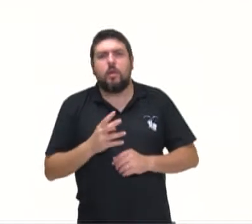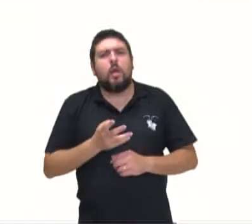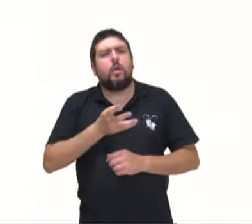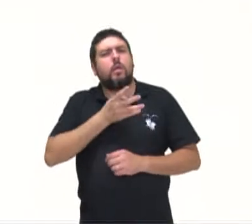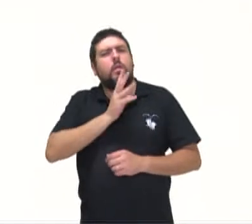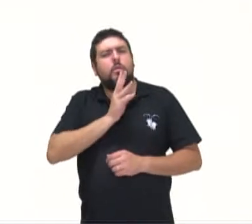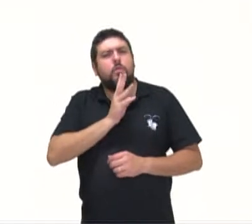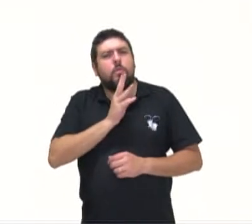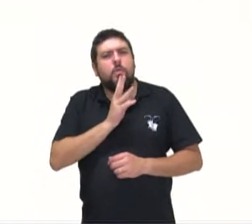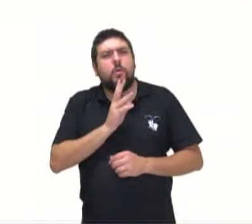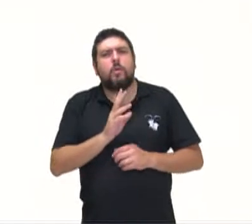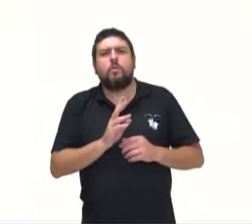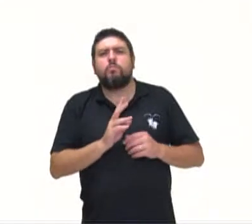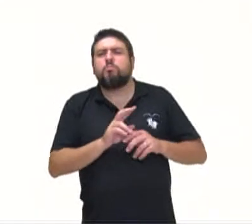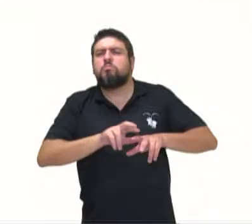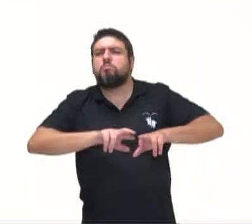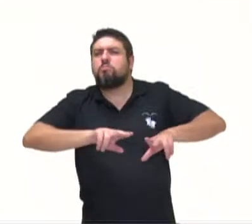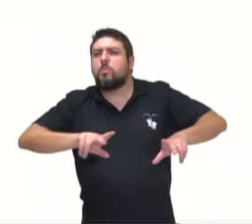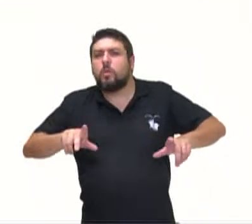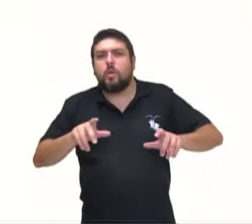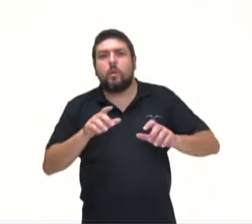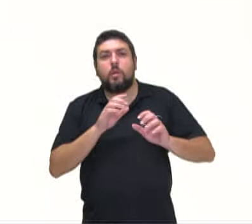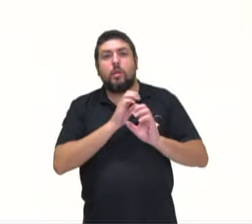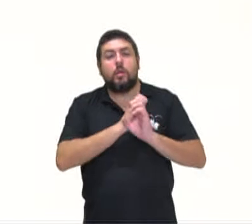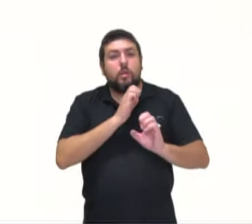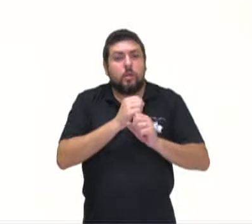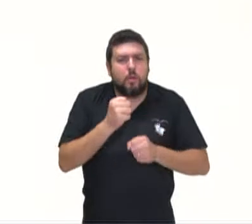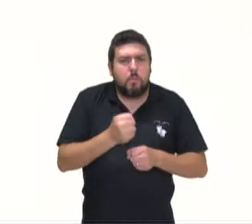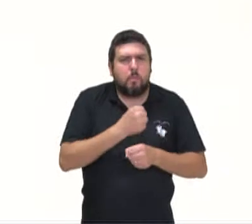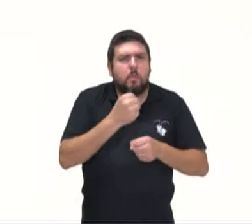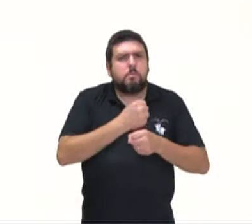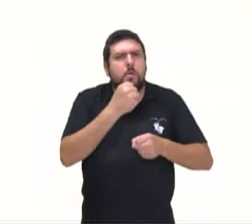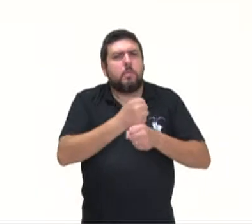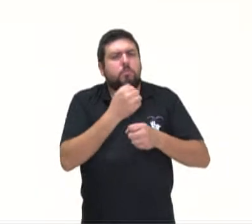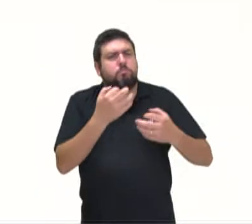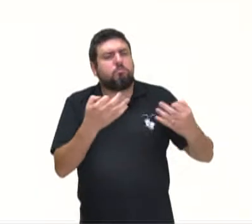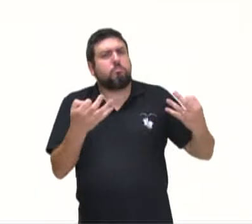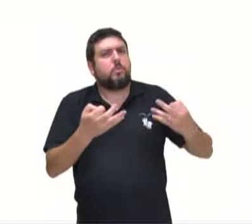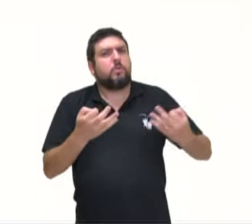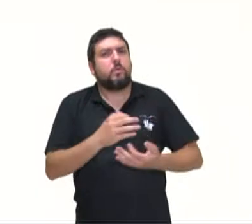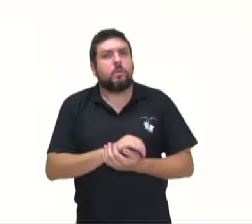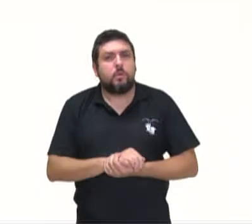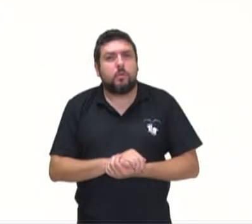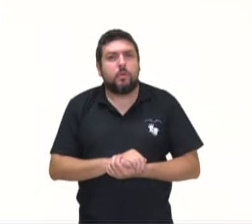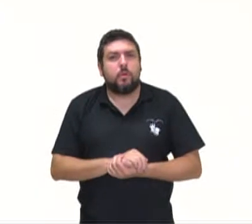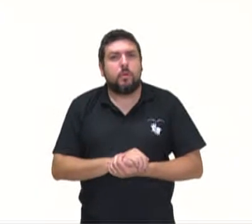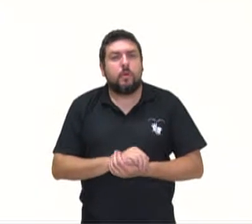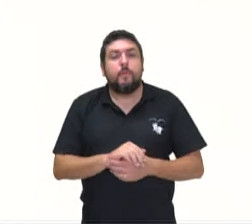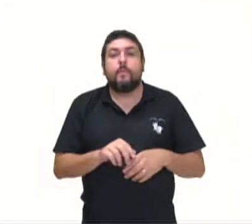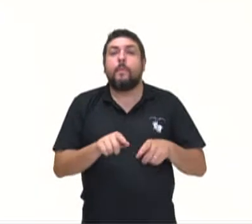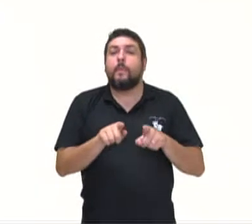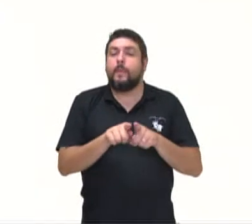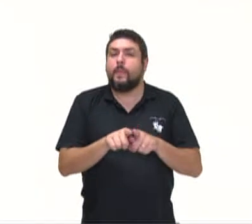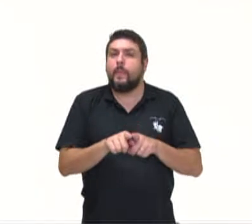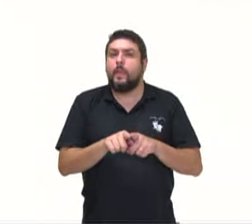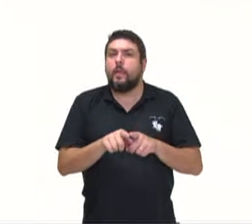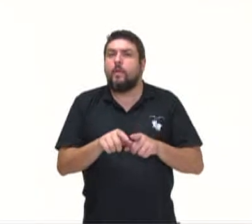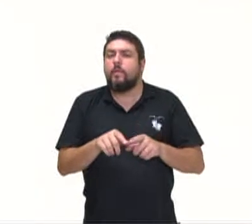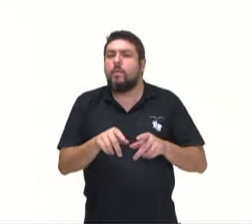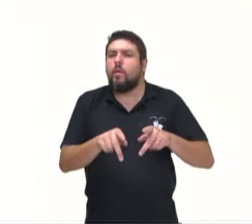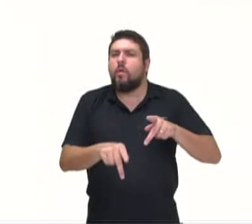com grandes obras de engenharia, por exemplo, grandes construções, E a civilização maia vai